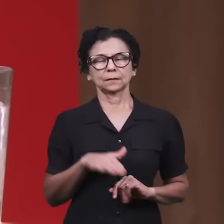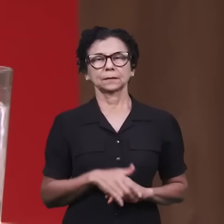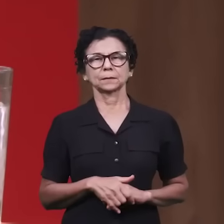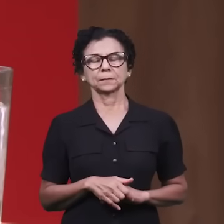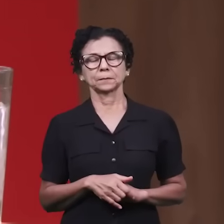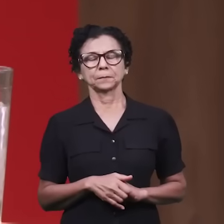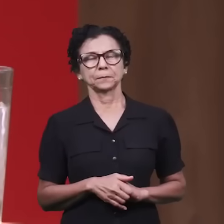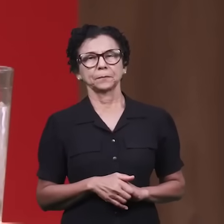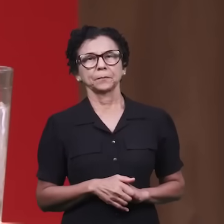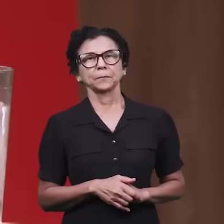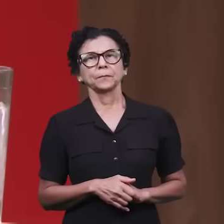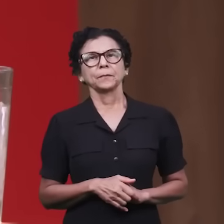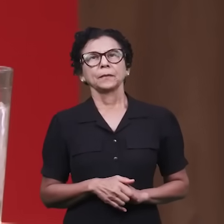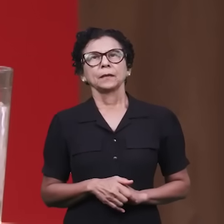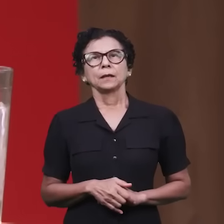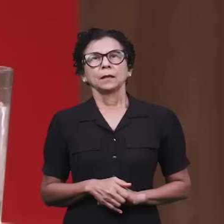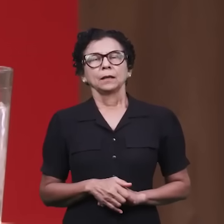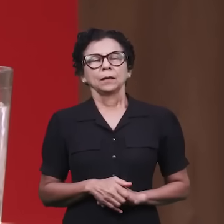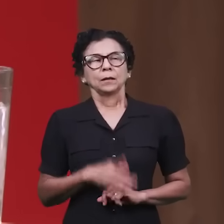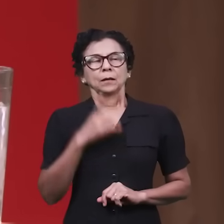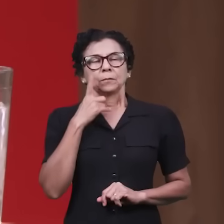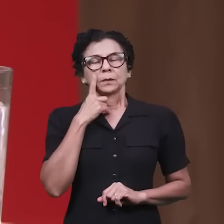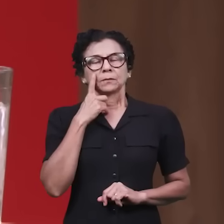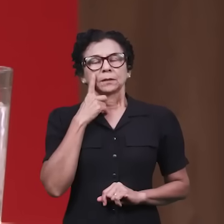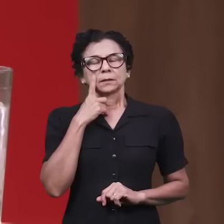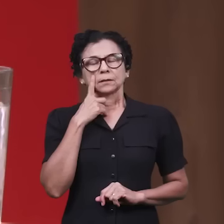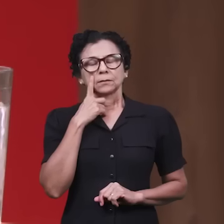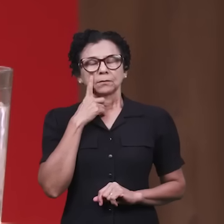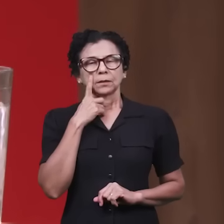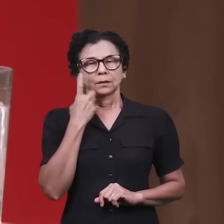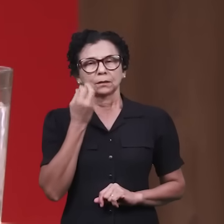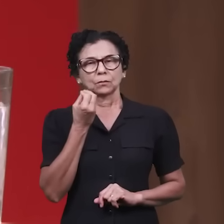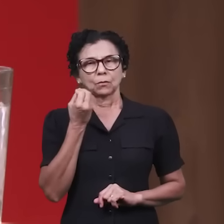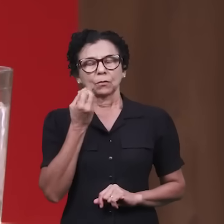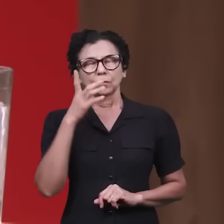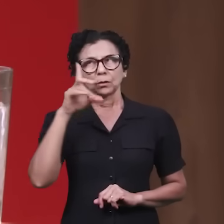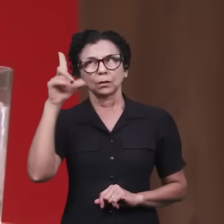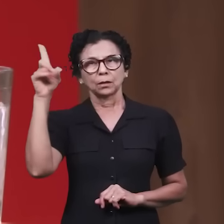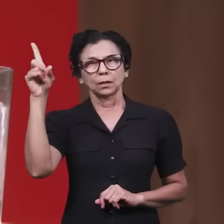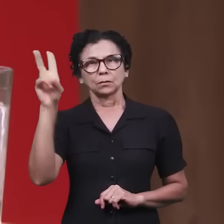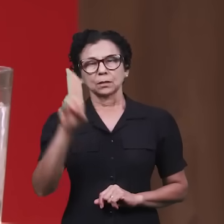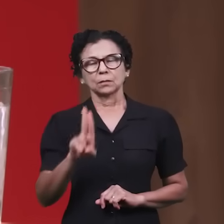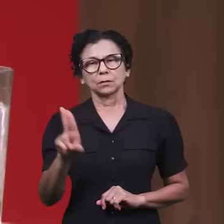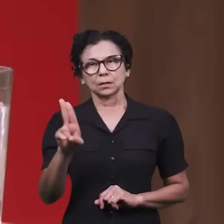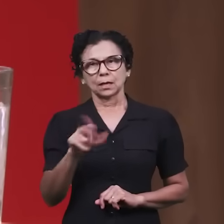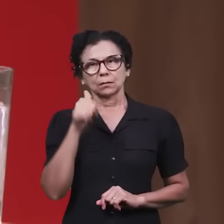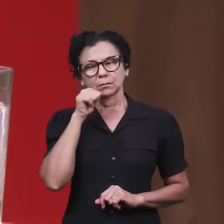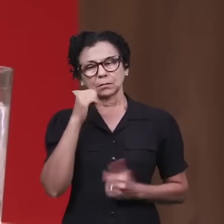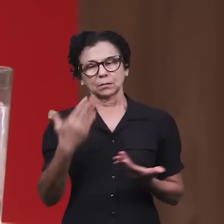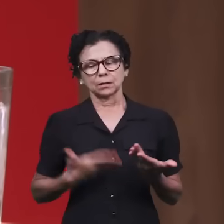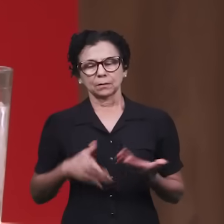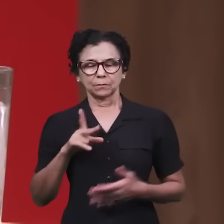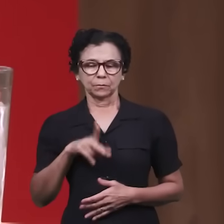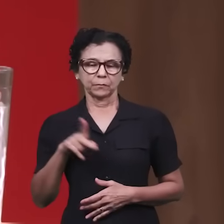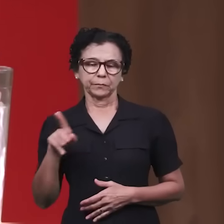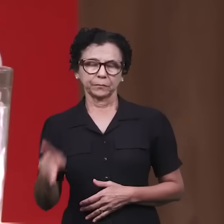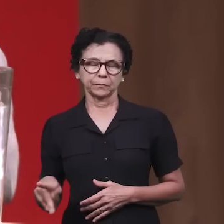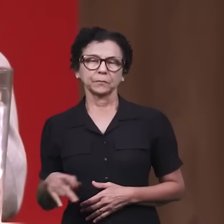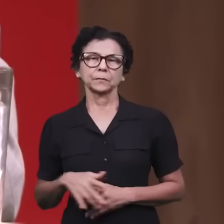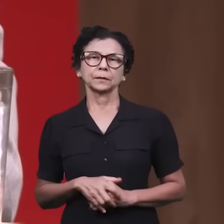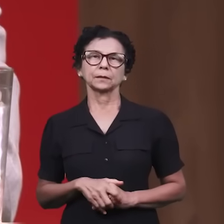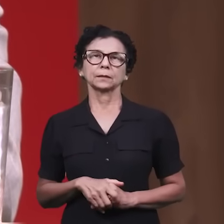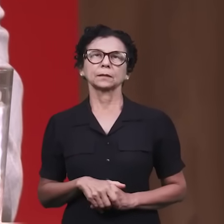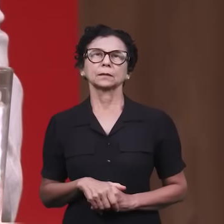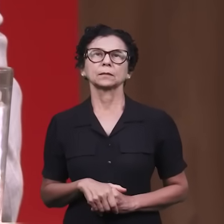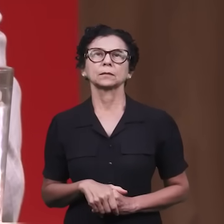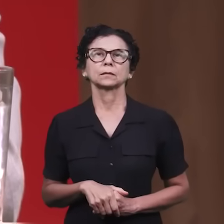que você vê a penetração desse trabalho e a forma como Deus tem usado essas nossas queridas irmãs e